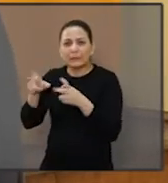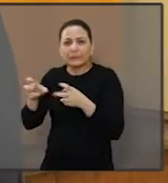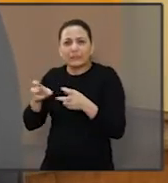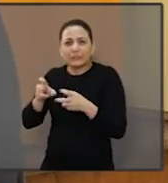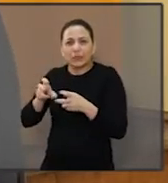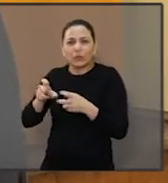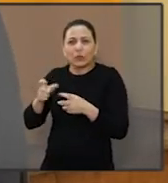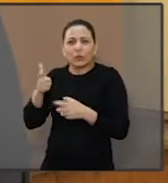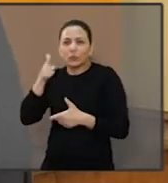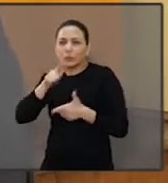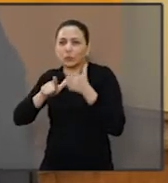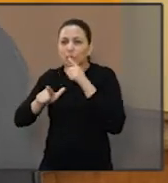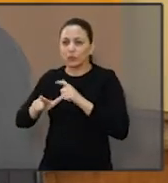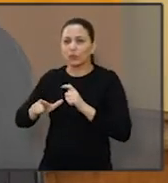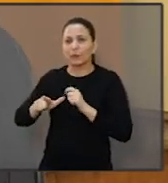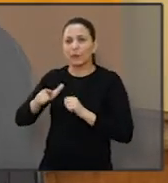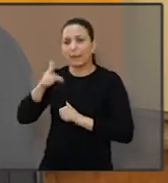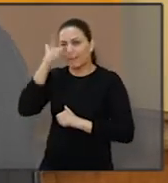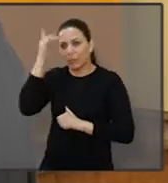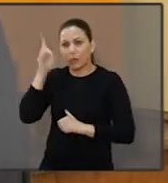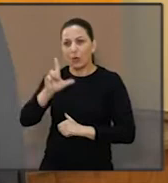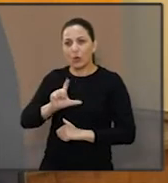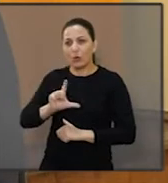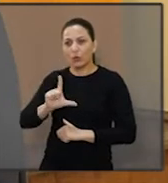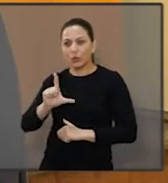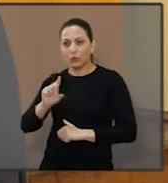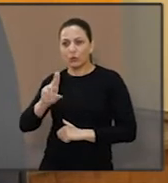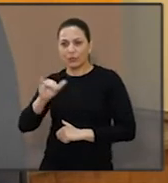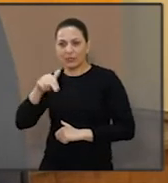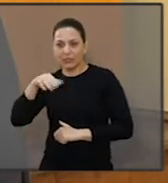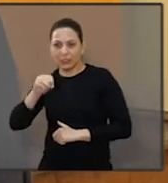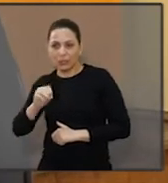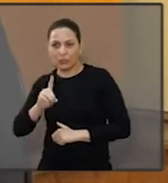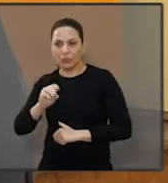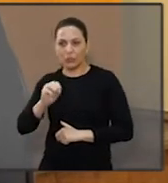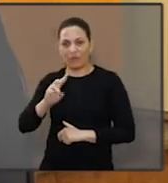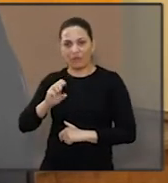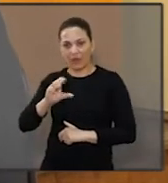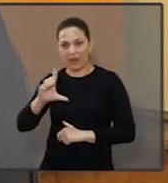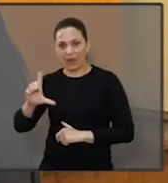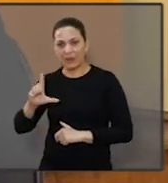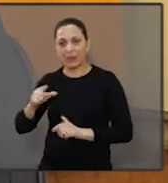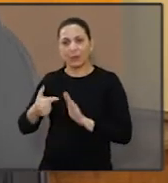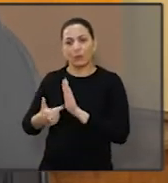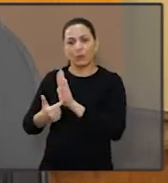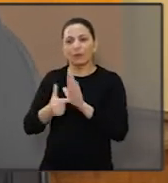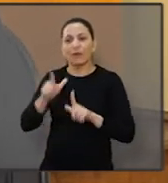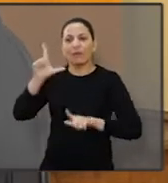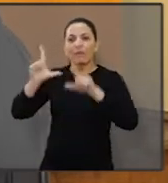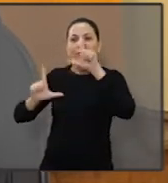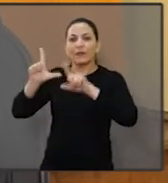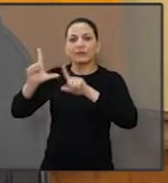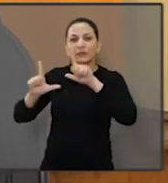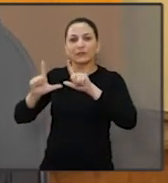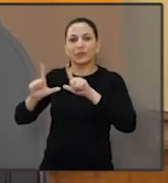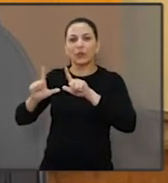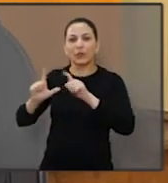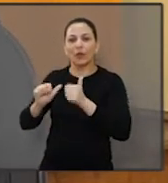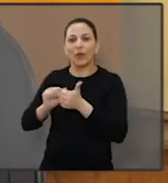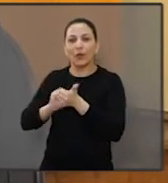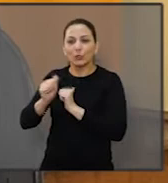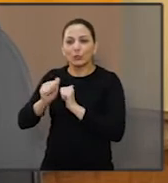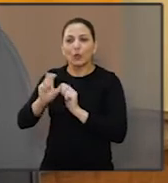jogos, aí o saudoso Luciano do Vale resolveu passar, né, os jogos na Bandeirantes. Os jogos aconteciam